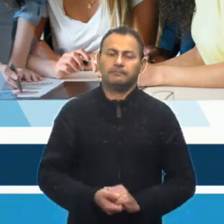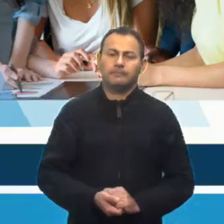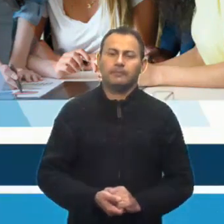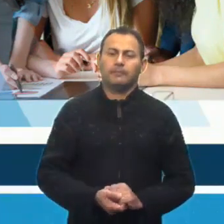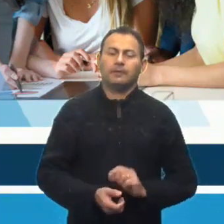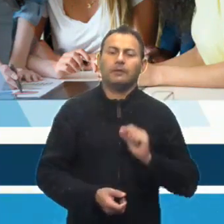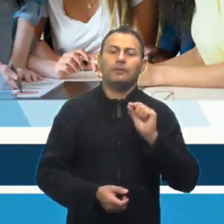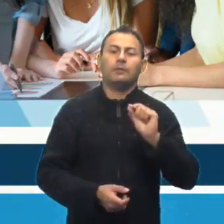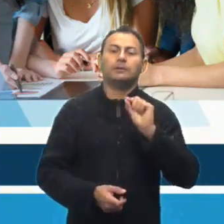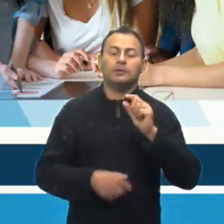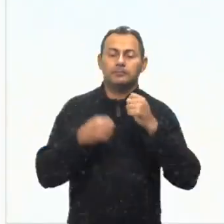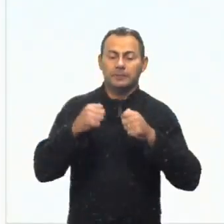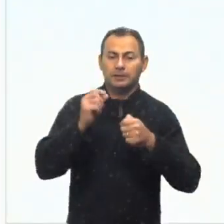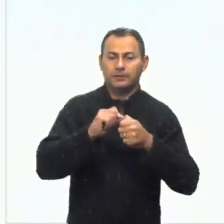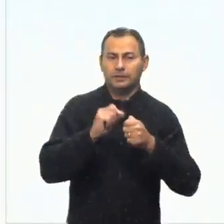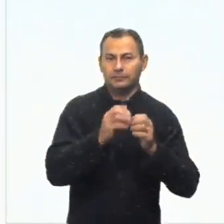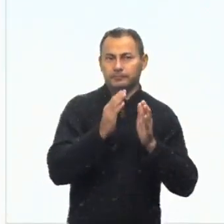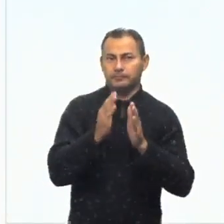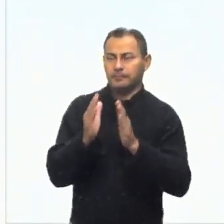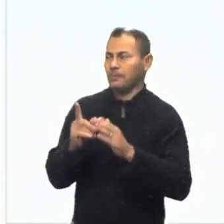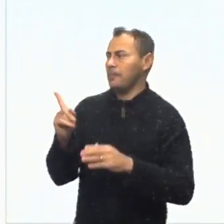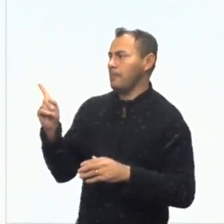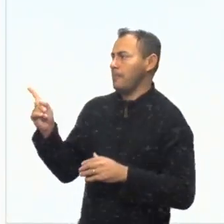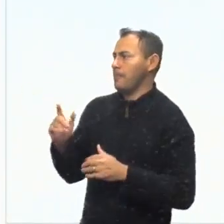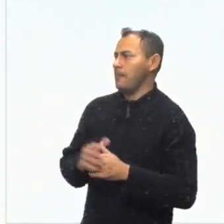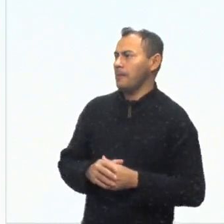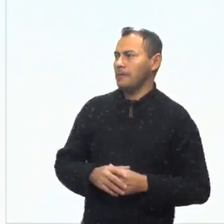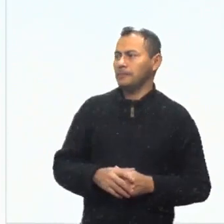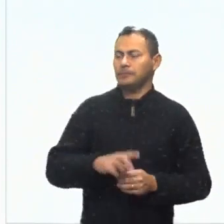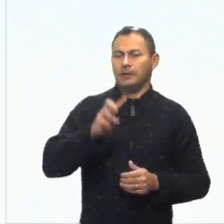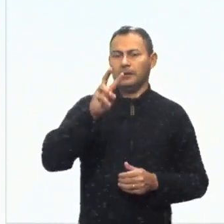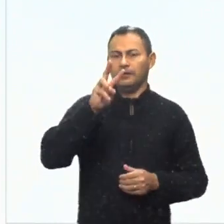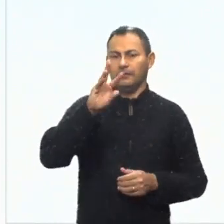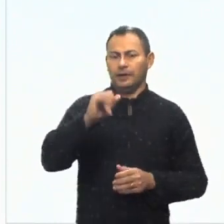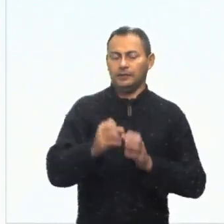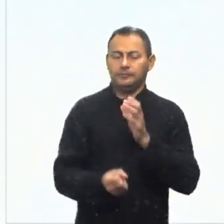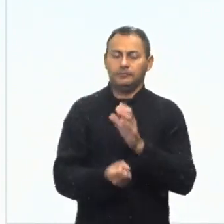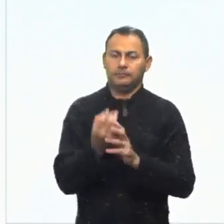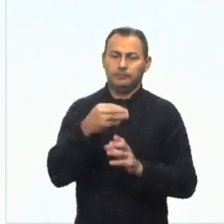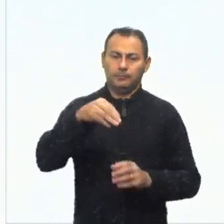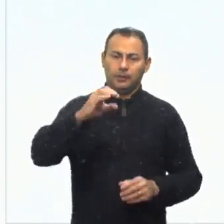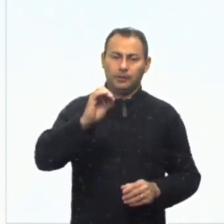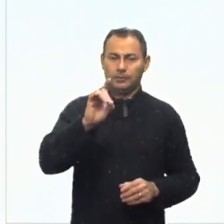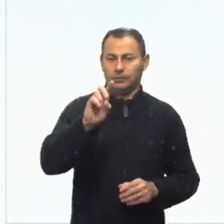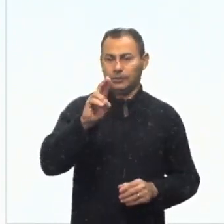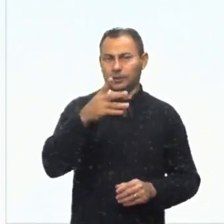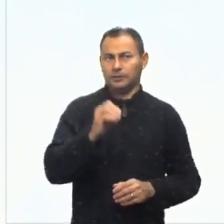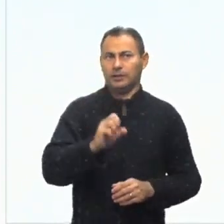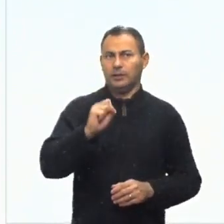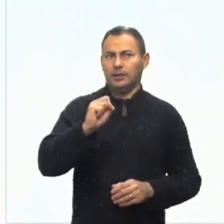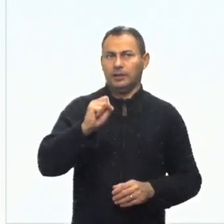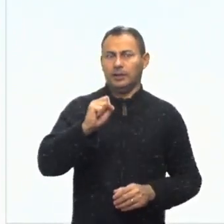O que você vai ter que fazer nesse procedimento? Vai gerar a modulação ASK,